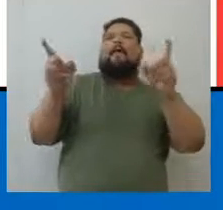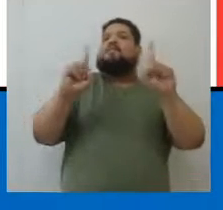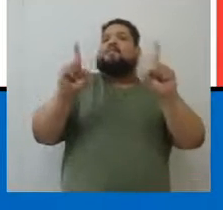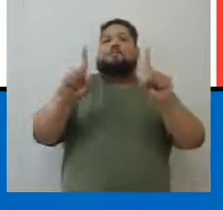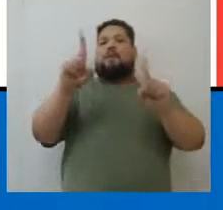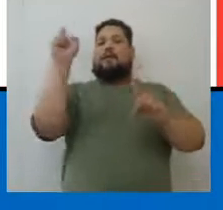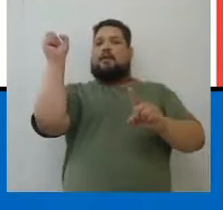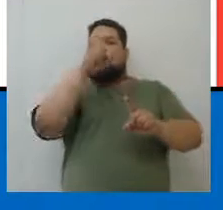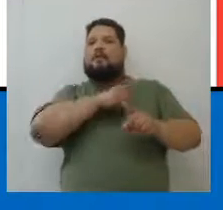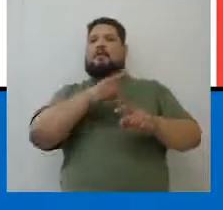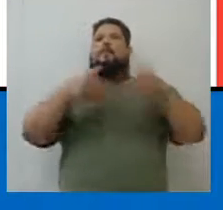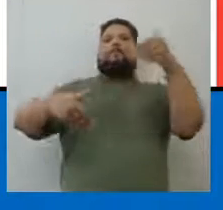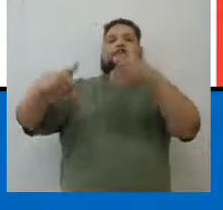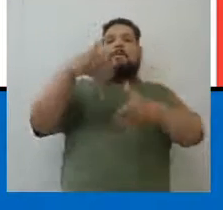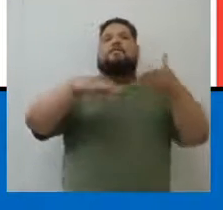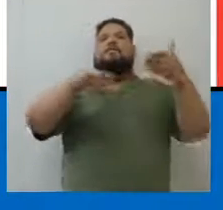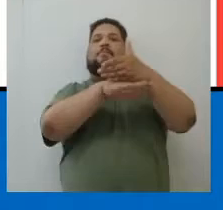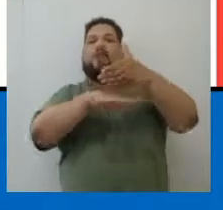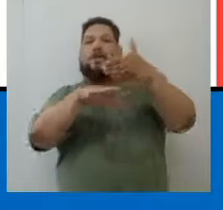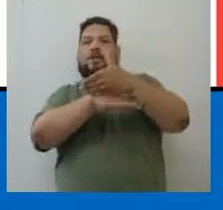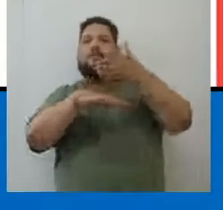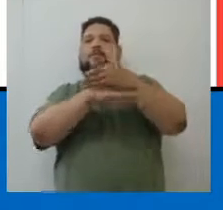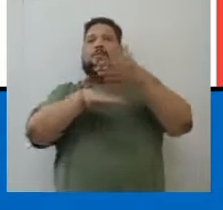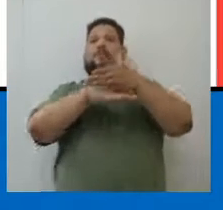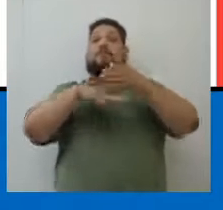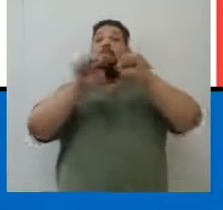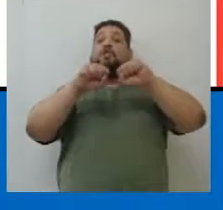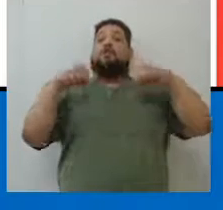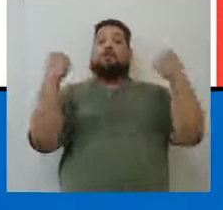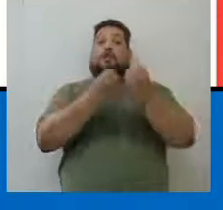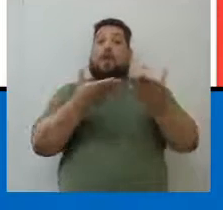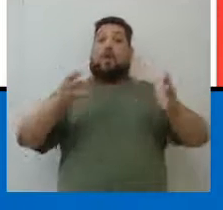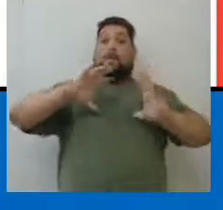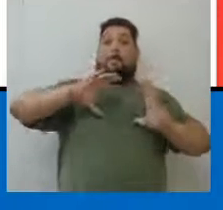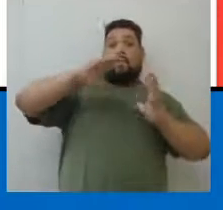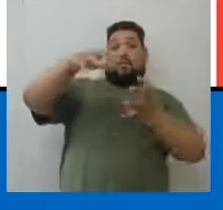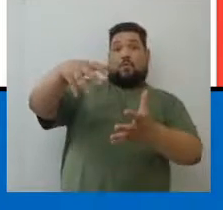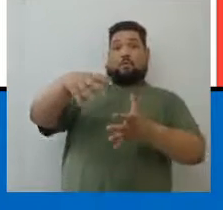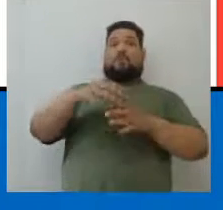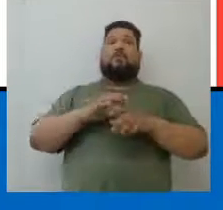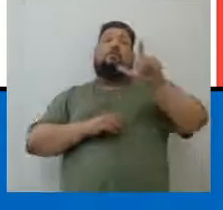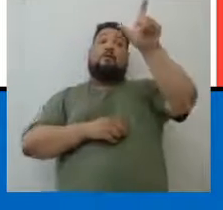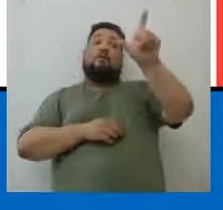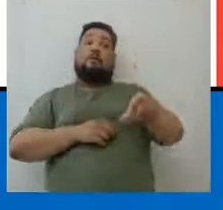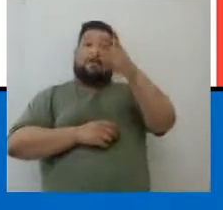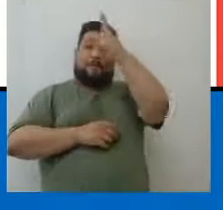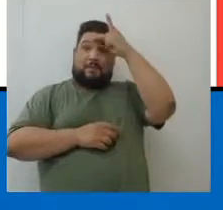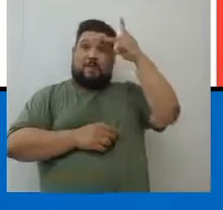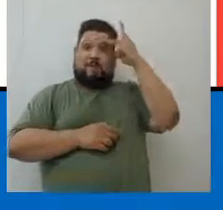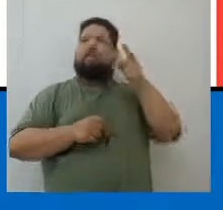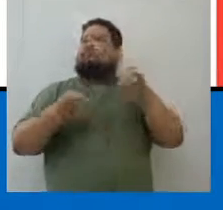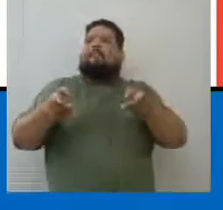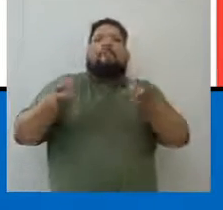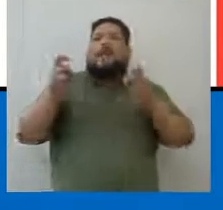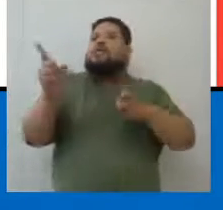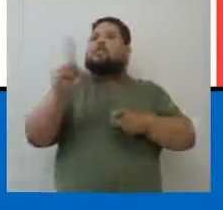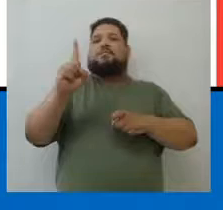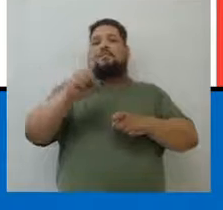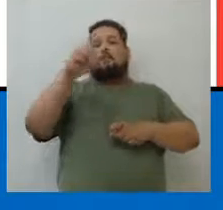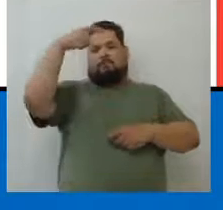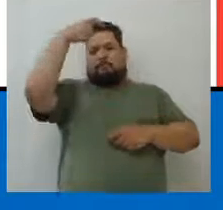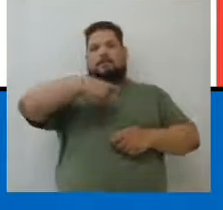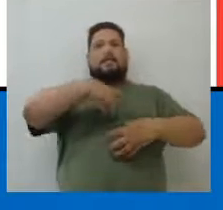de participação e organização na sociedade global. Tá? Então, você está vendo aí que o indivíduo ele não percebe as dificuldades que tem, ele